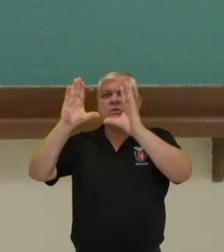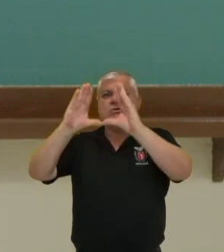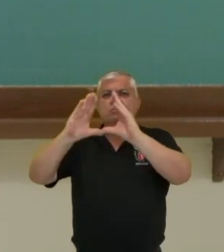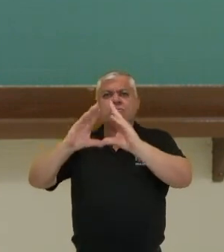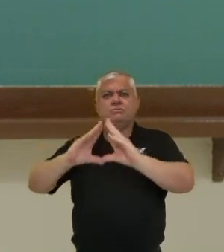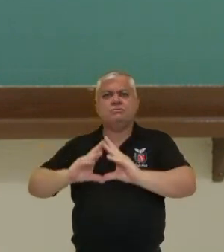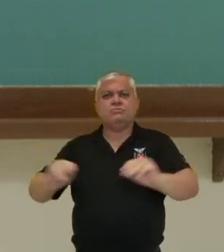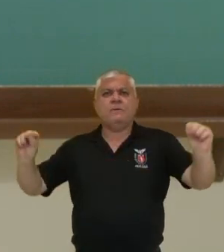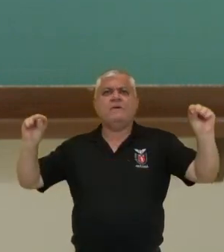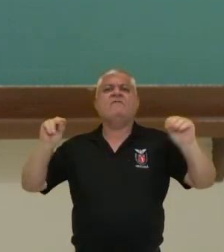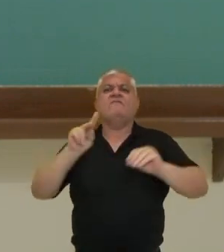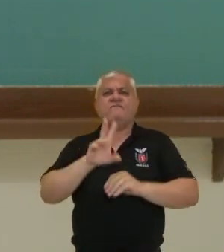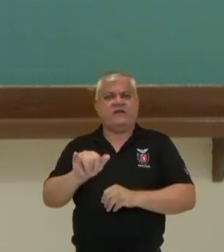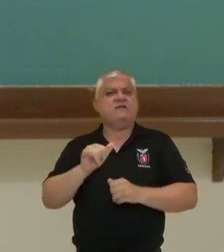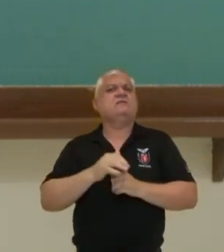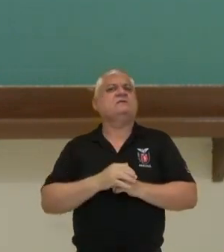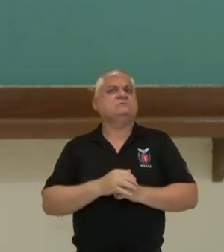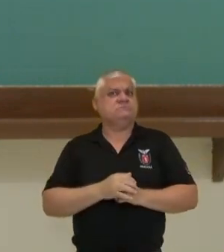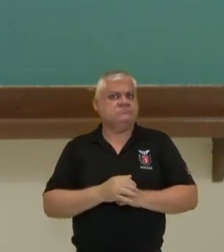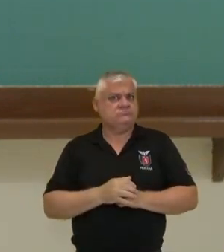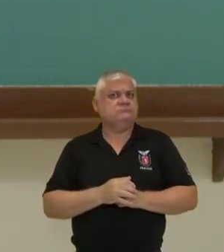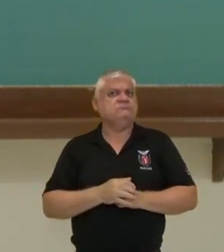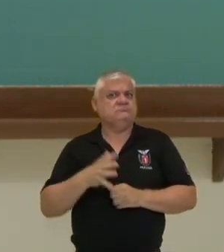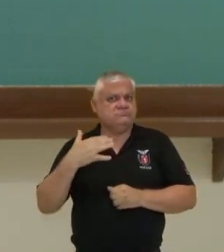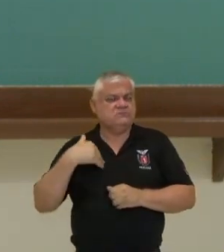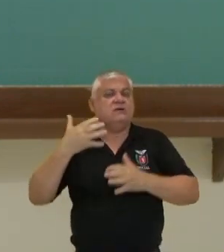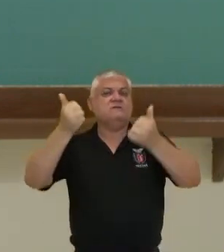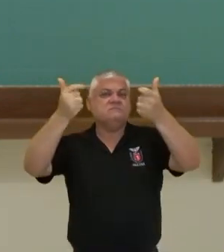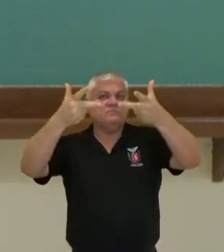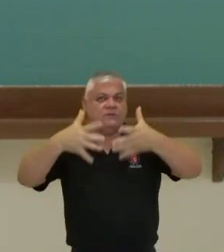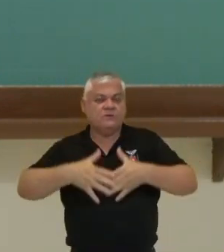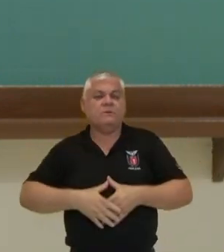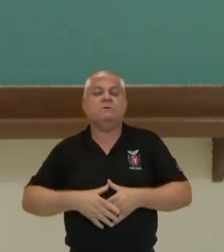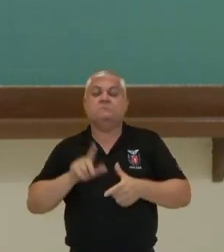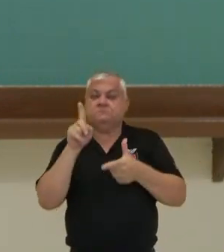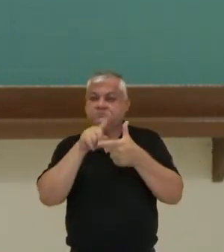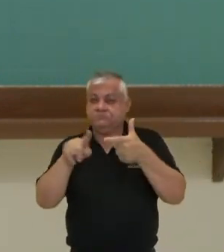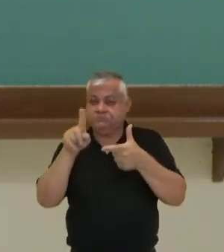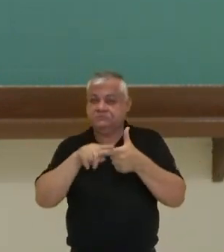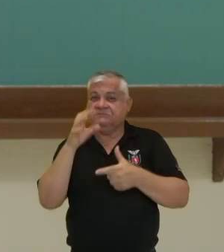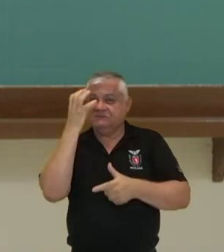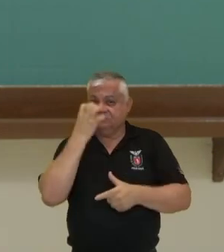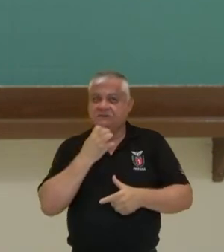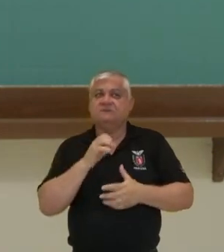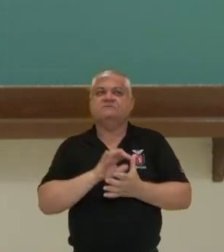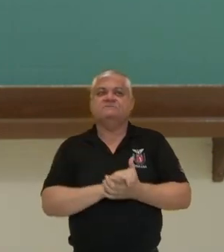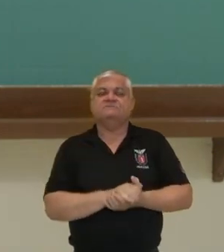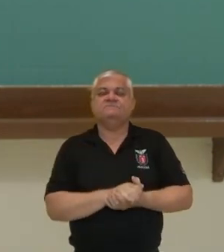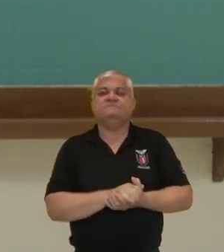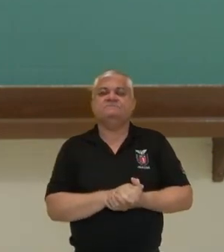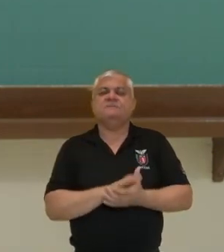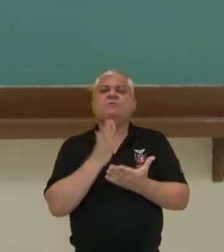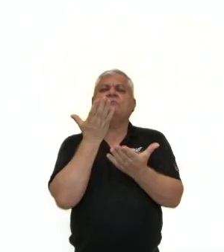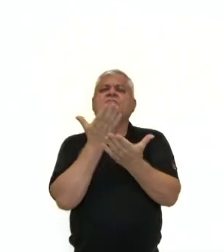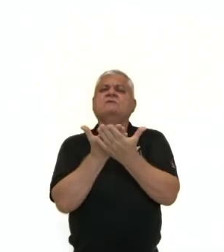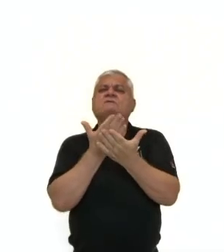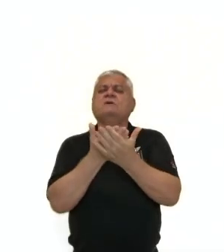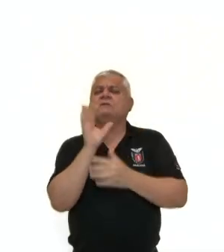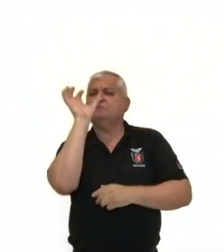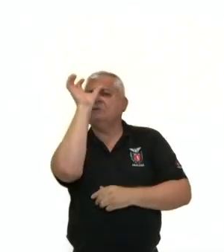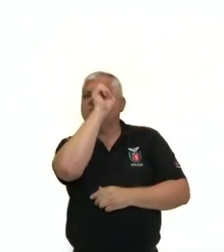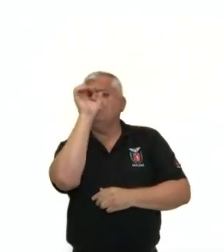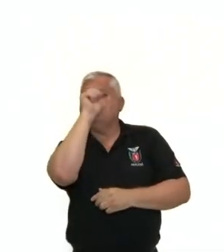cada vez mais próximo já acabamos de falar ser bem problemático bem nessa aula nós